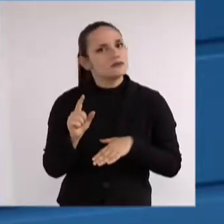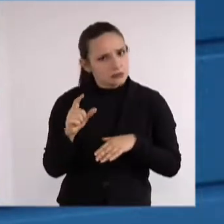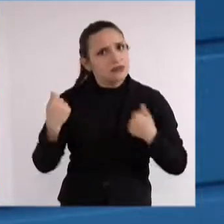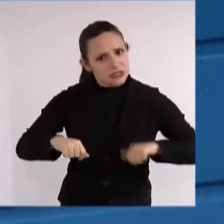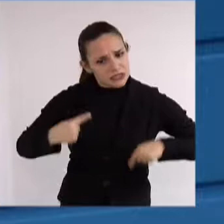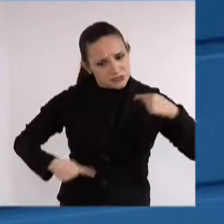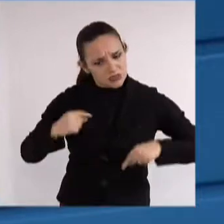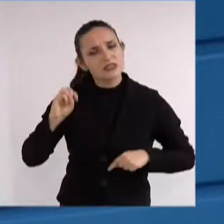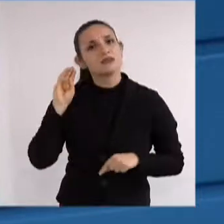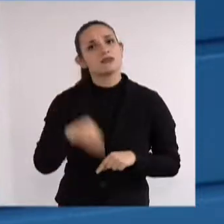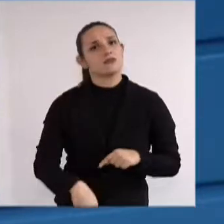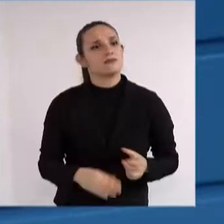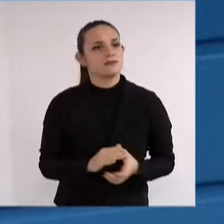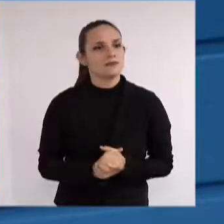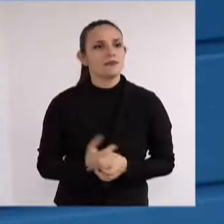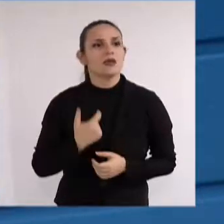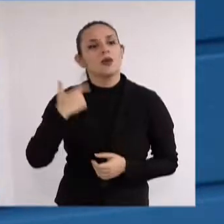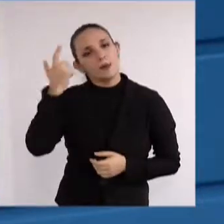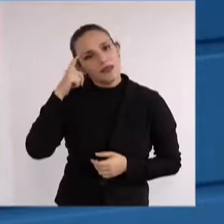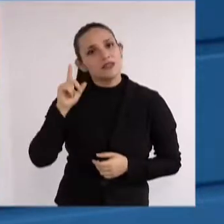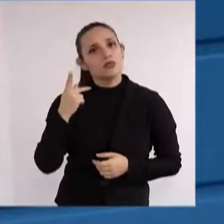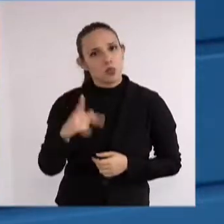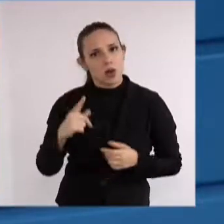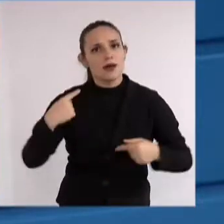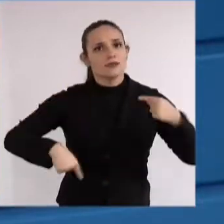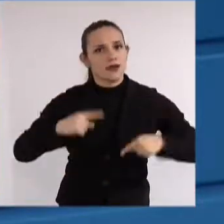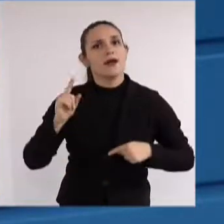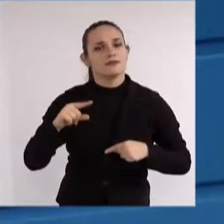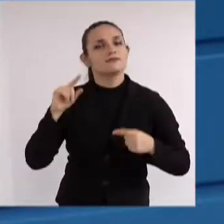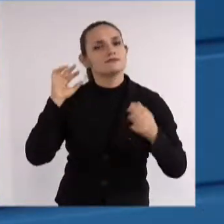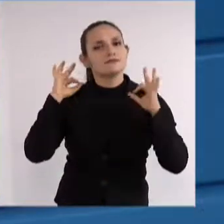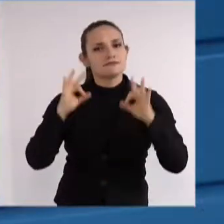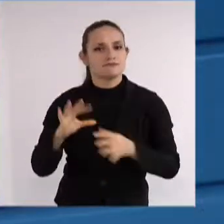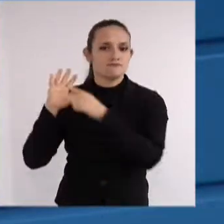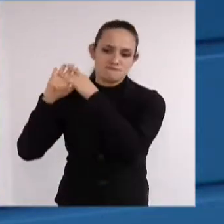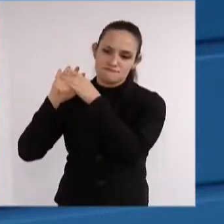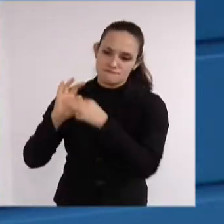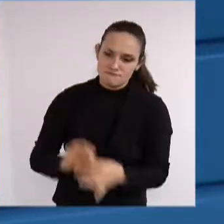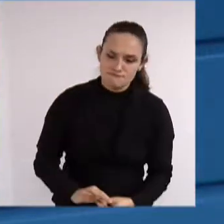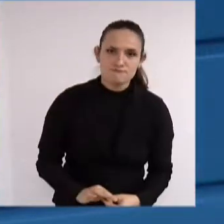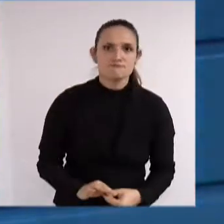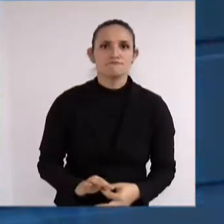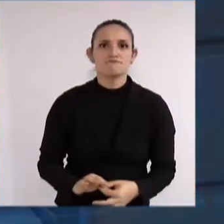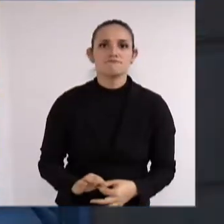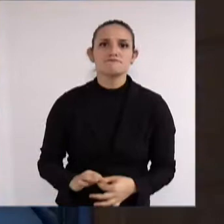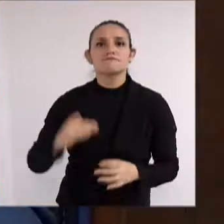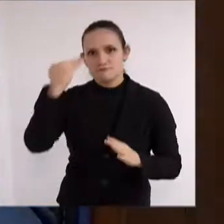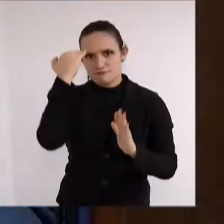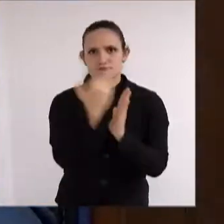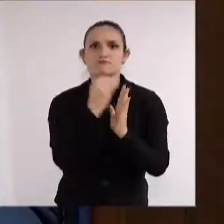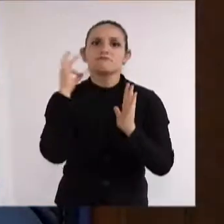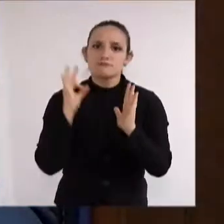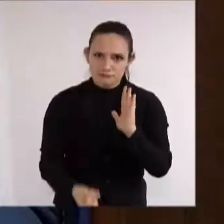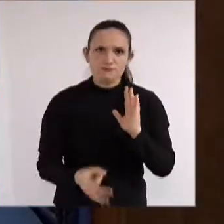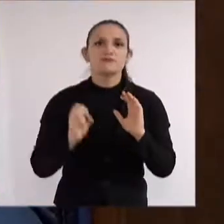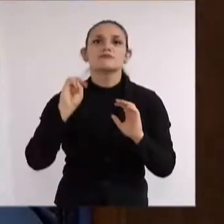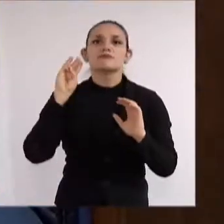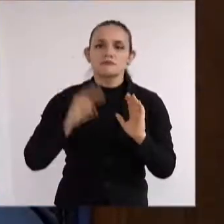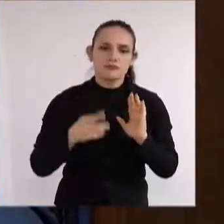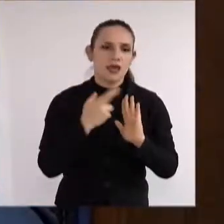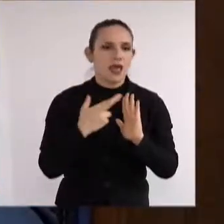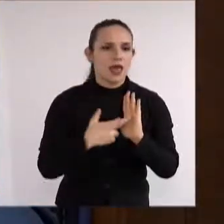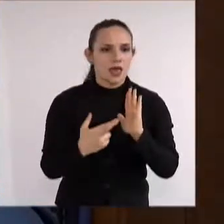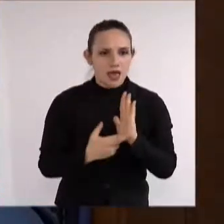sua discussão, ela é plausível, ela é coerente e ela atende às normas técnicas, não